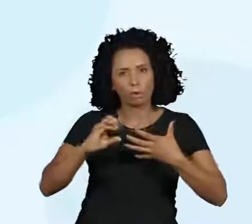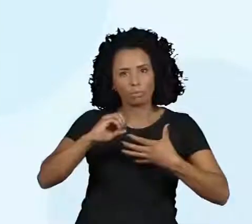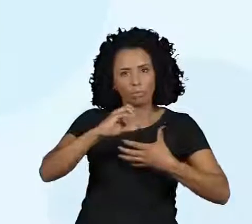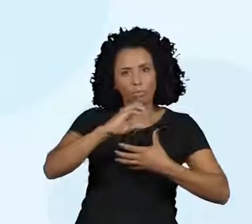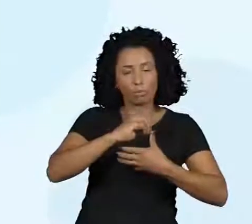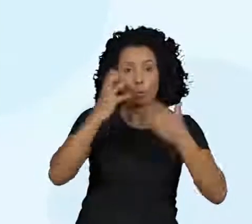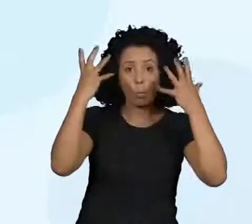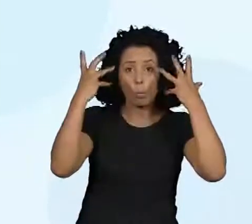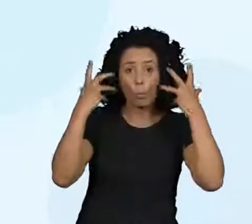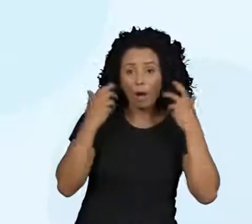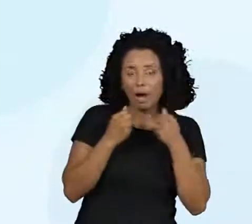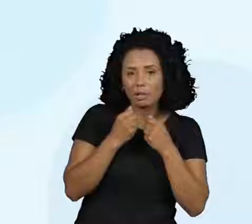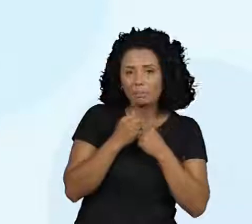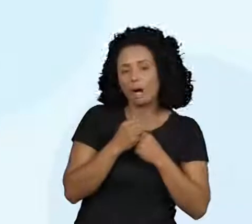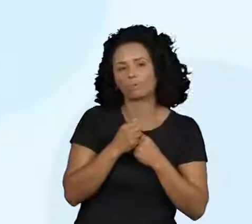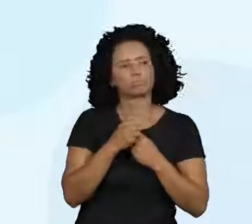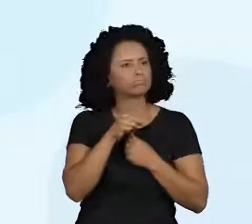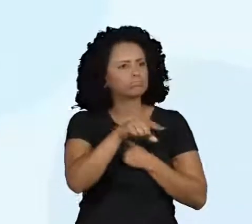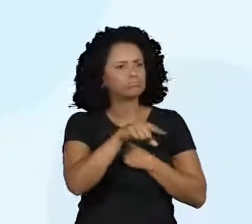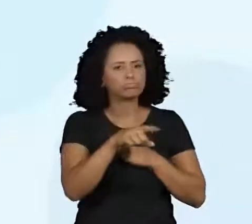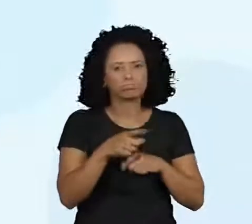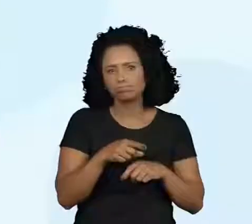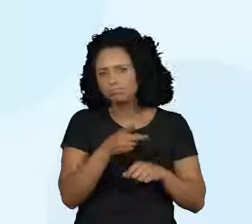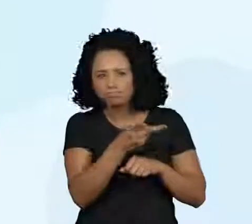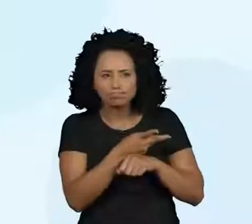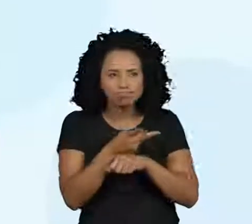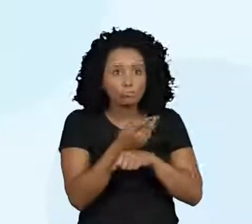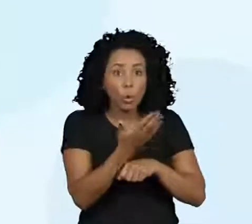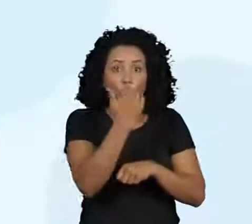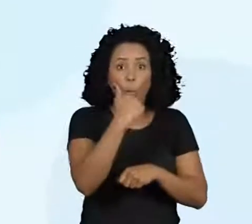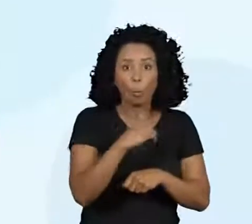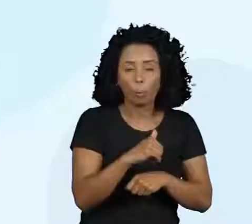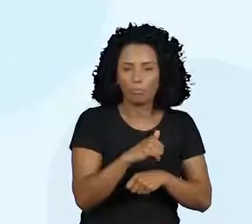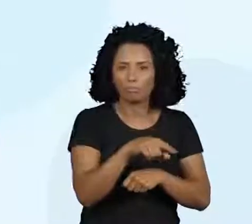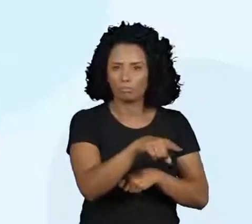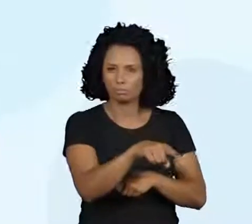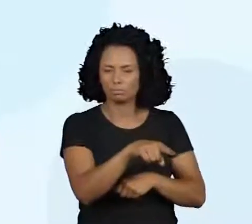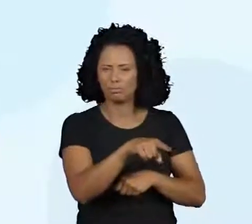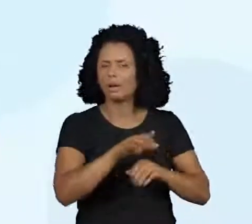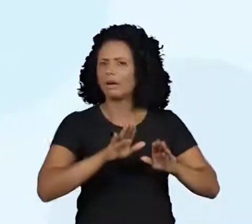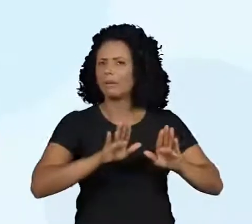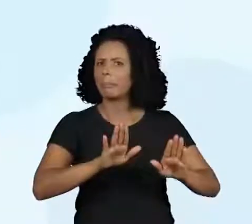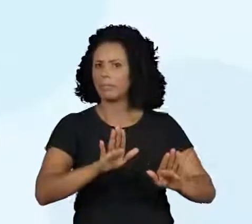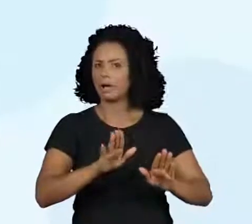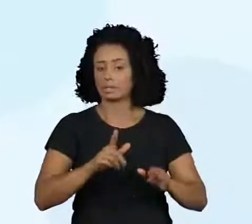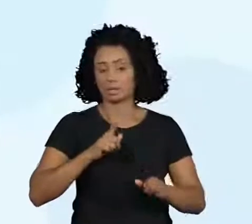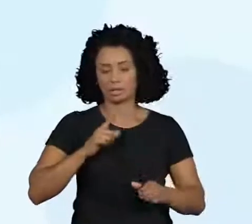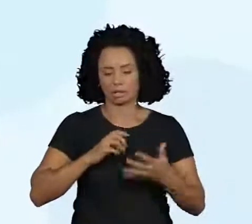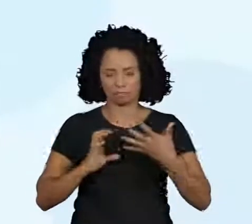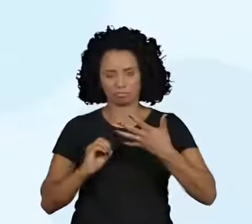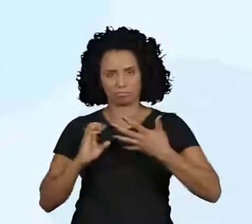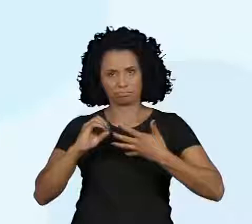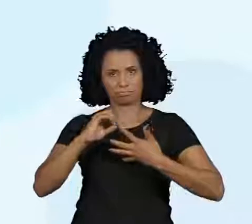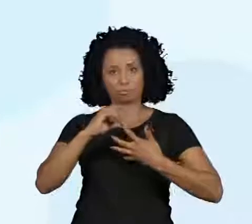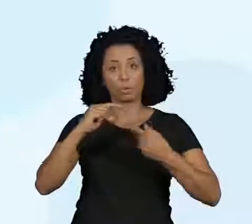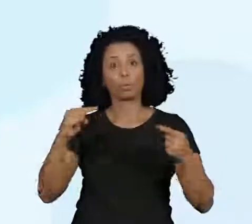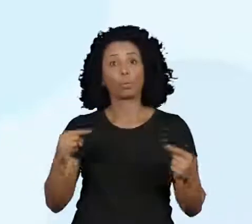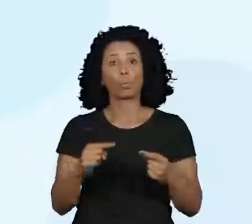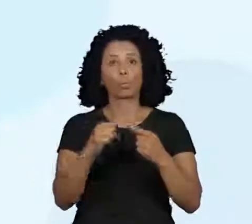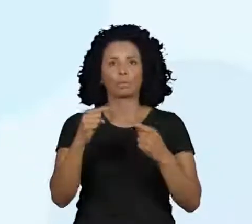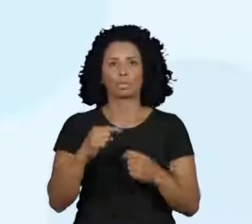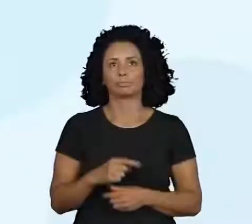se alimenta de outros, tá? A cadeia é composta por